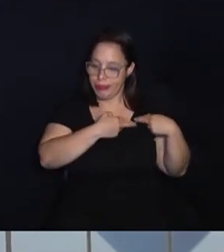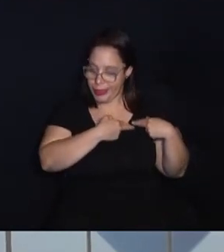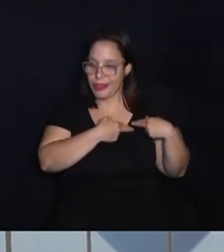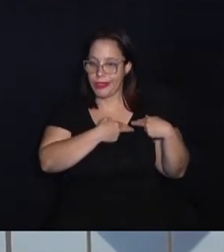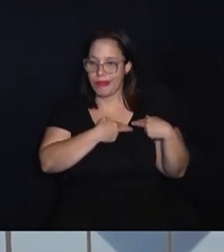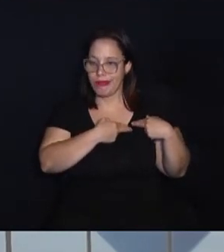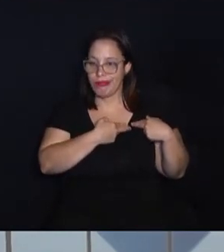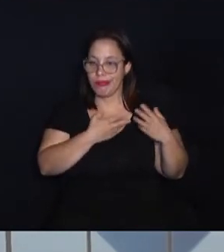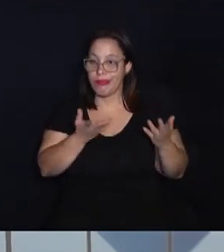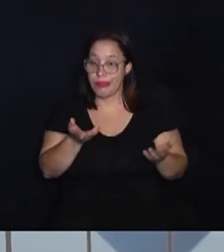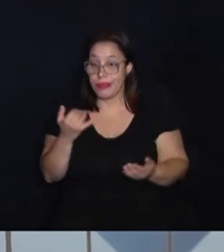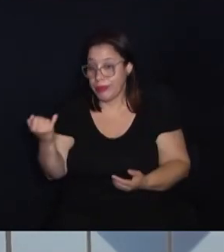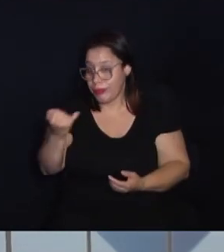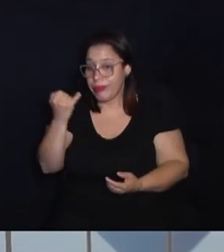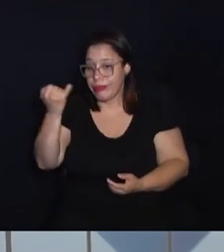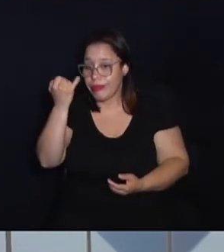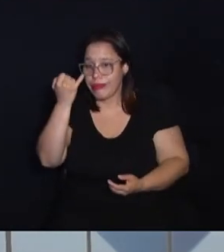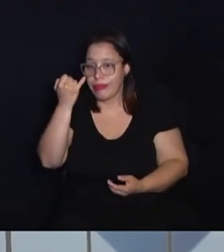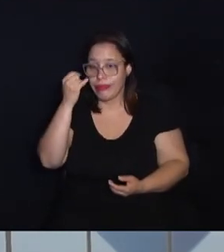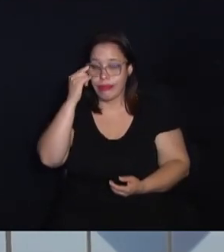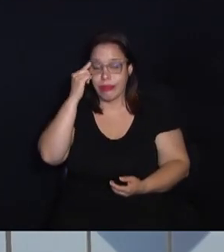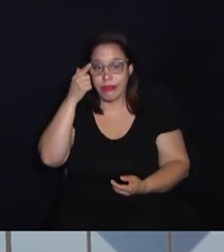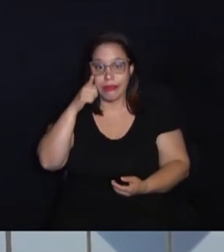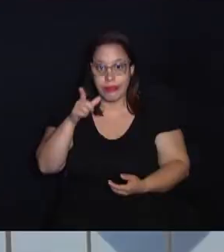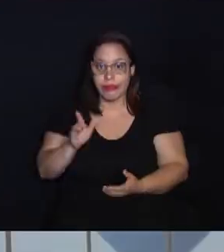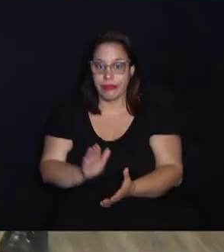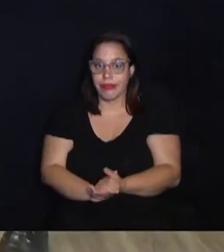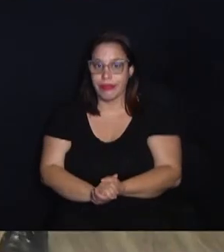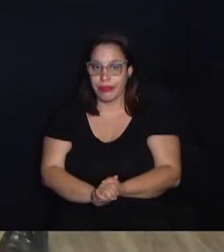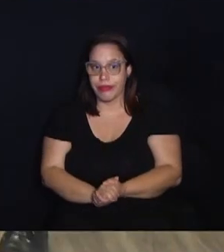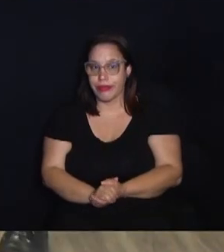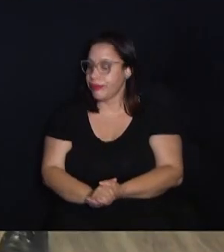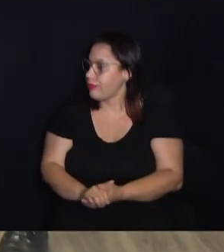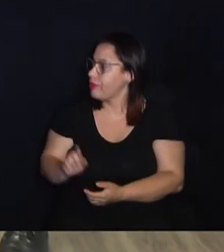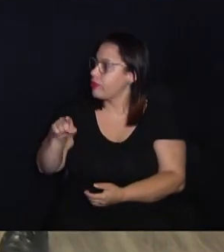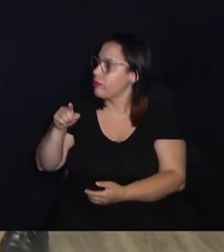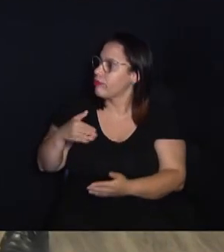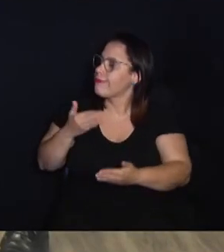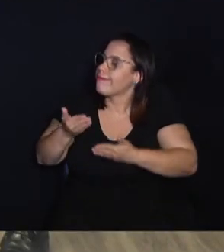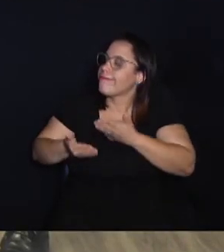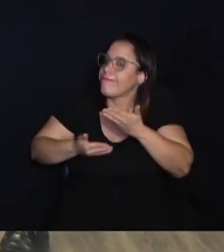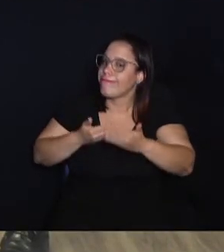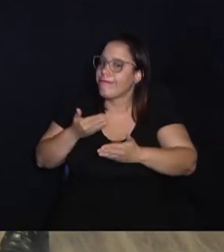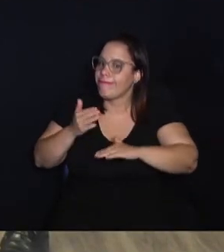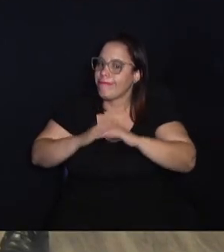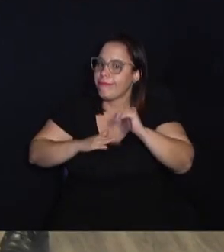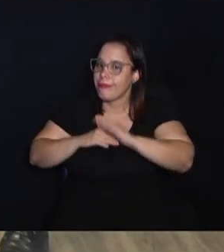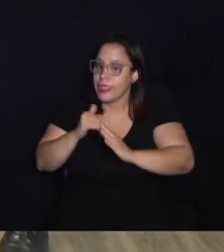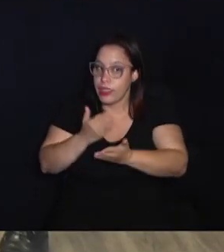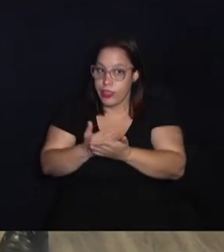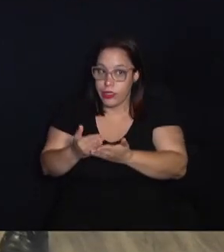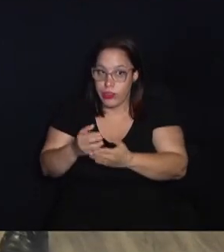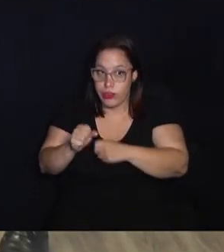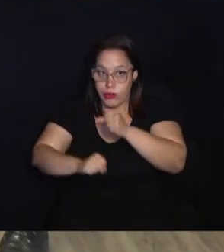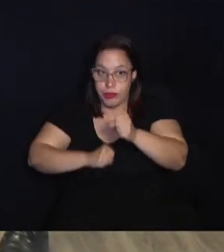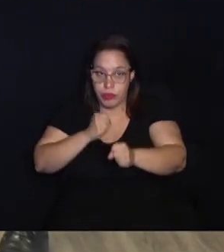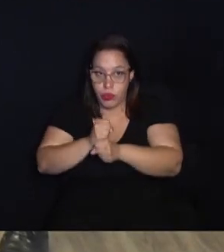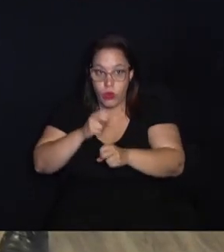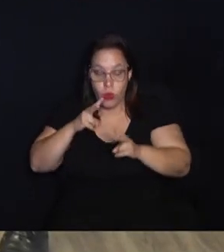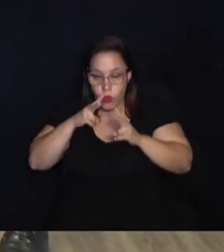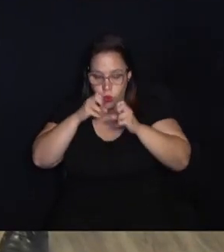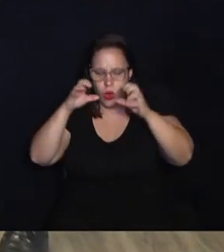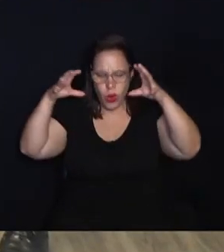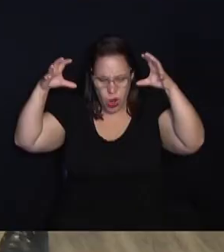dos poderes é fundamental e a gente tem conseguido fazer isso. Sobre essas demandas, né? Neste início de ano nós já tivemos fortes